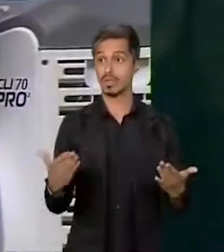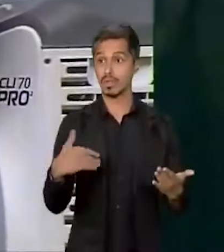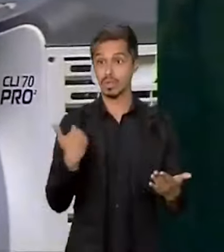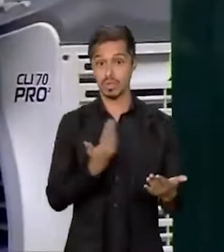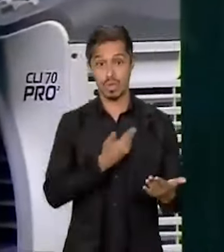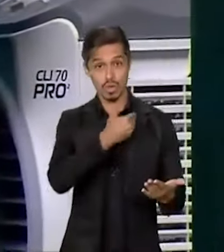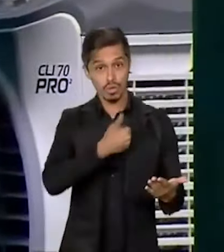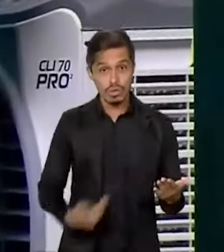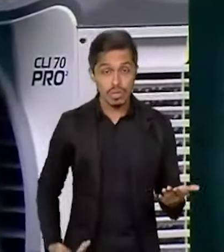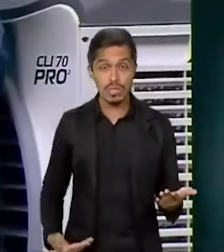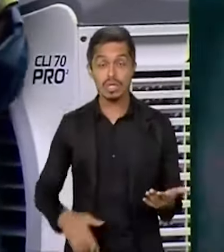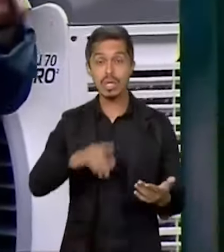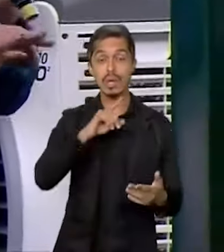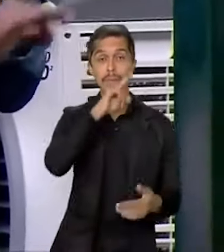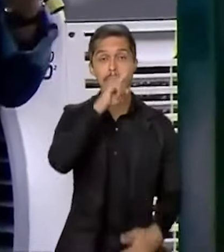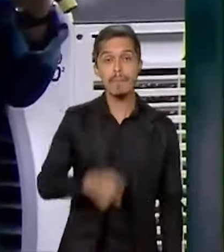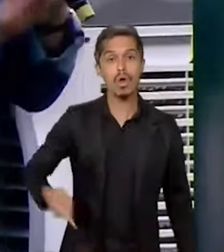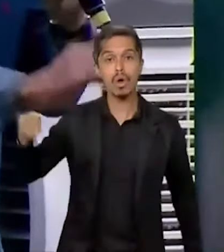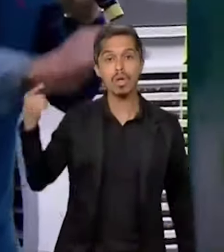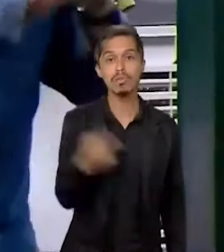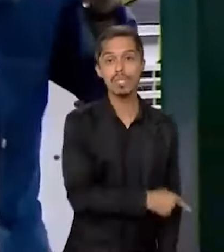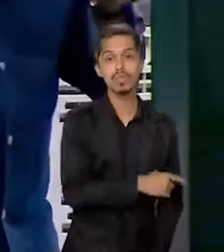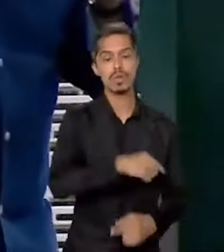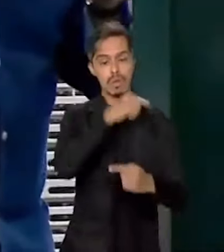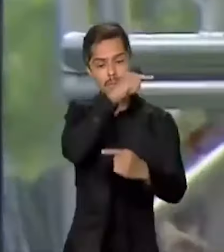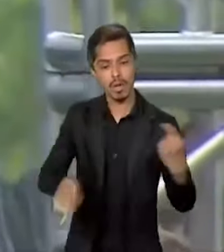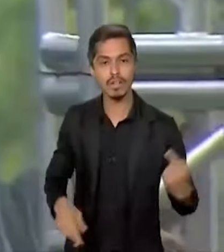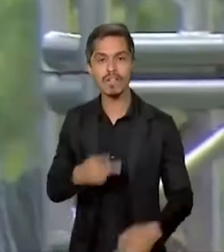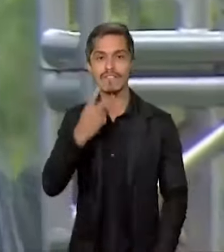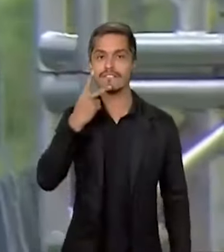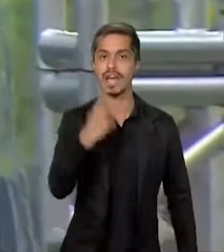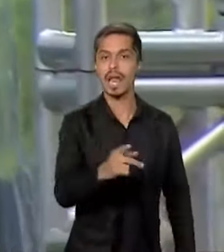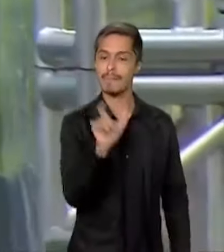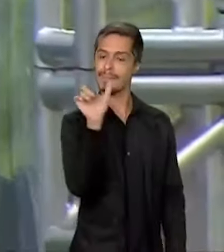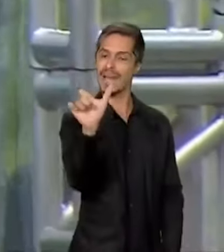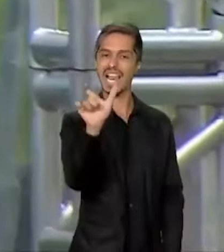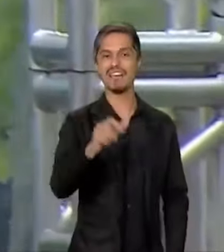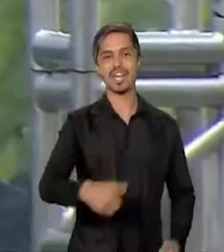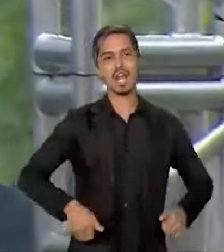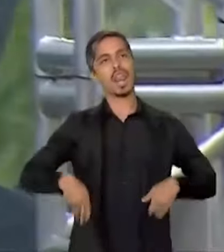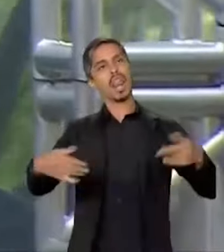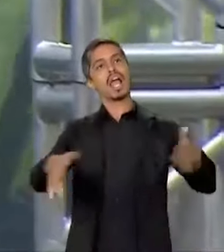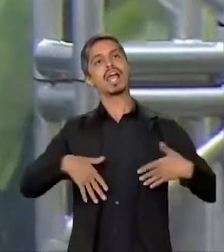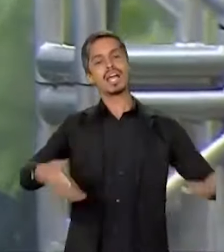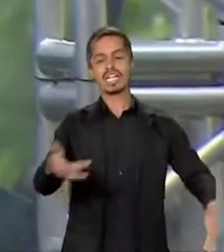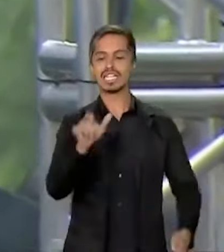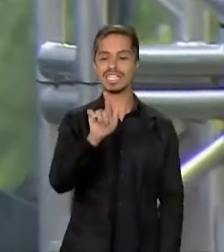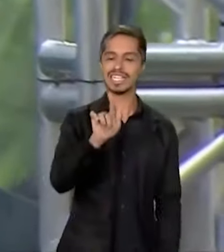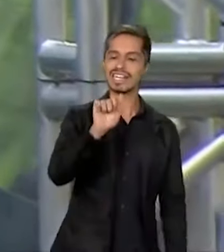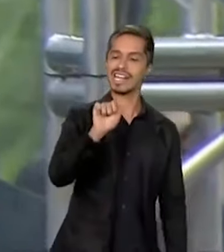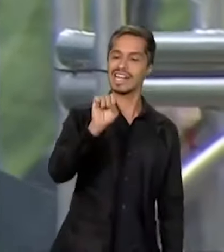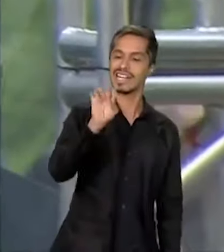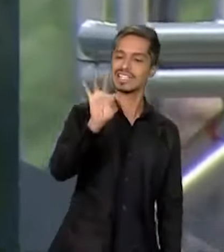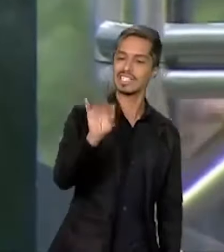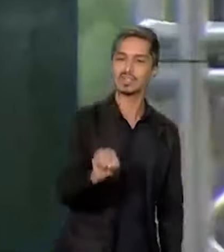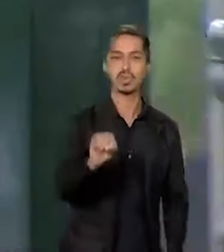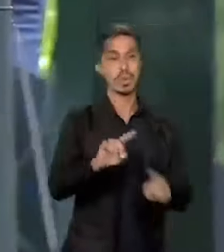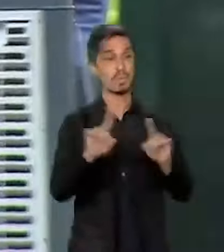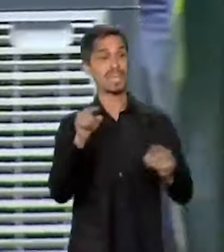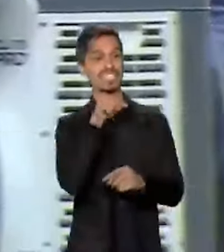No nosso governo é proibido falar a palavra gasto em coisas que é investimento.